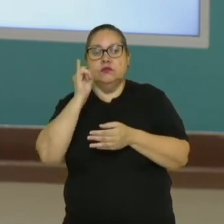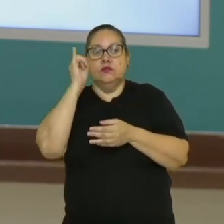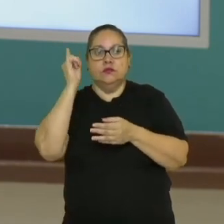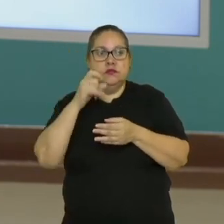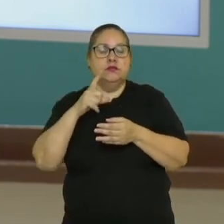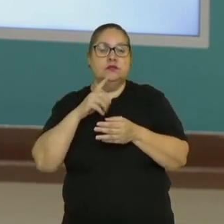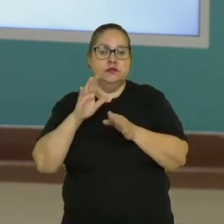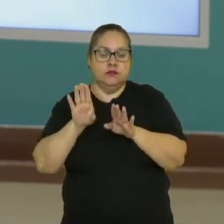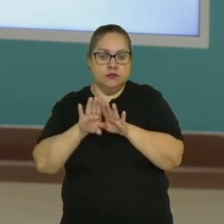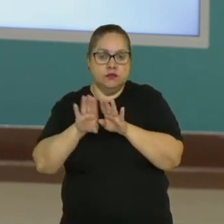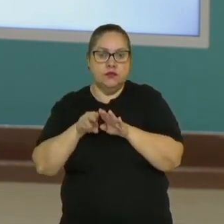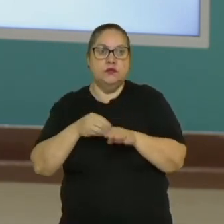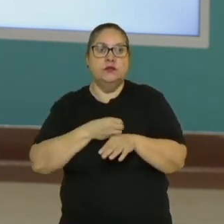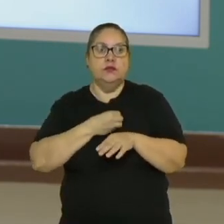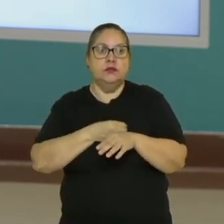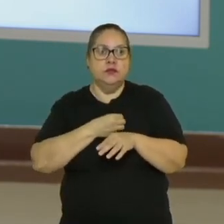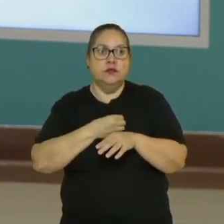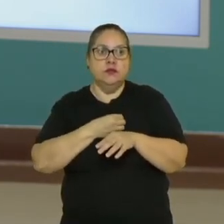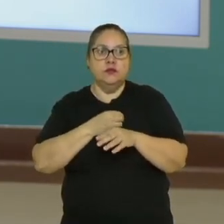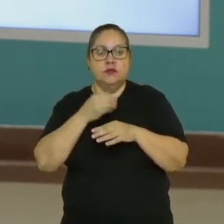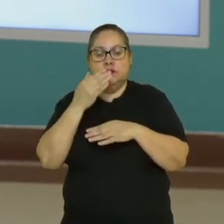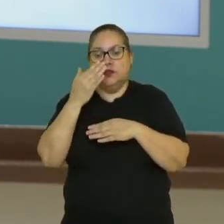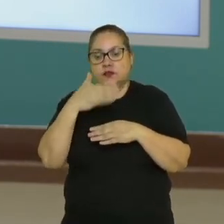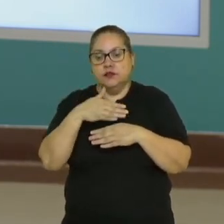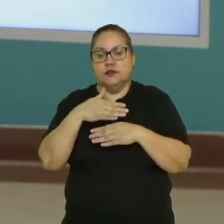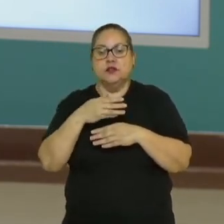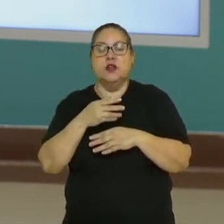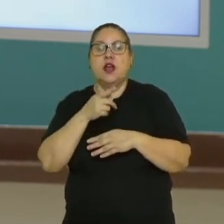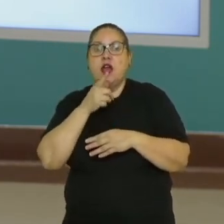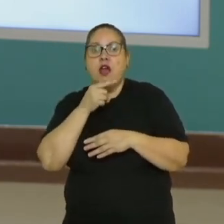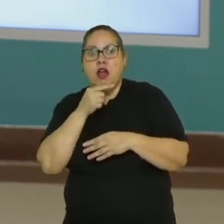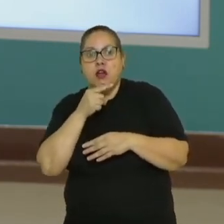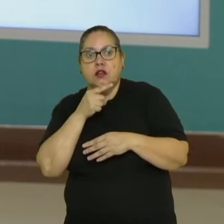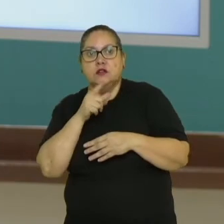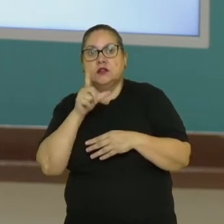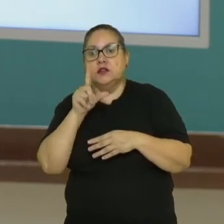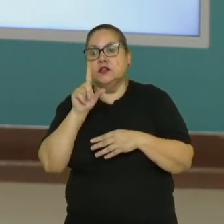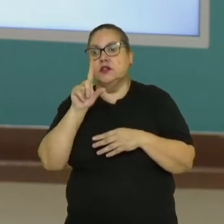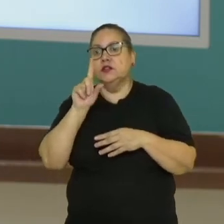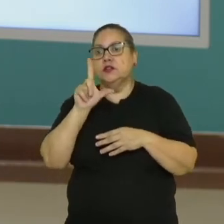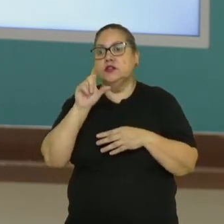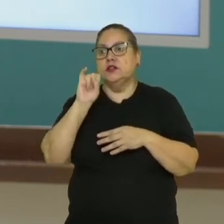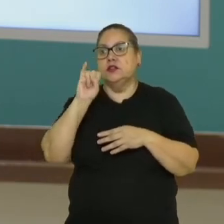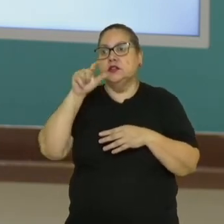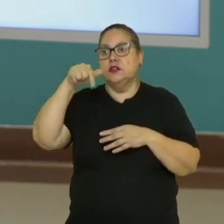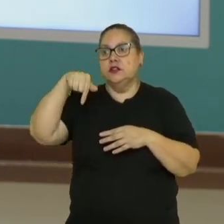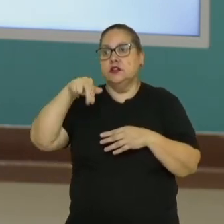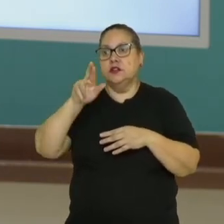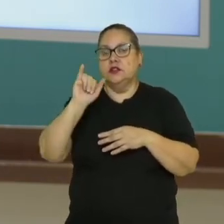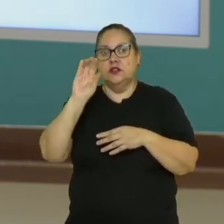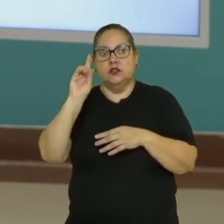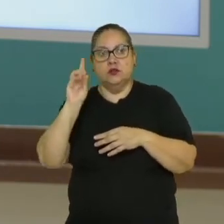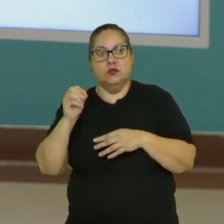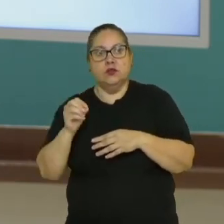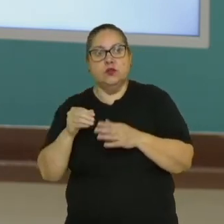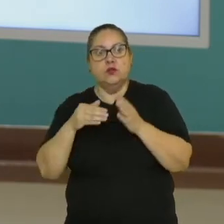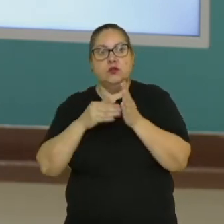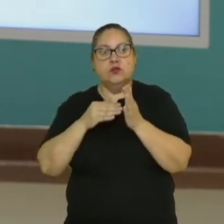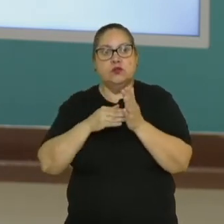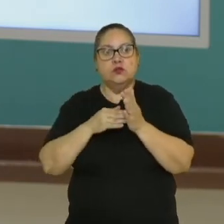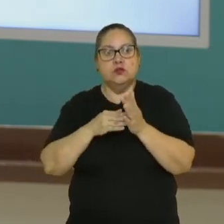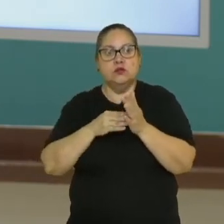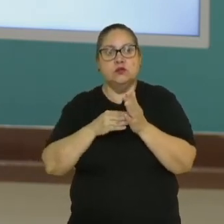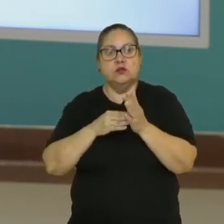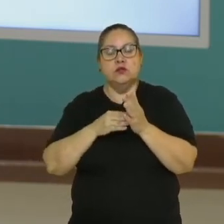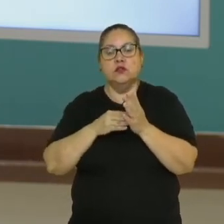importante também para a vida dos seres, a presença da água no estado líquido. E por último, na Terra primitiva, demorou